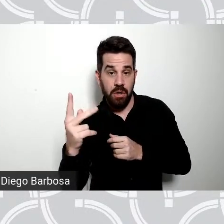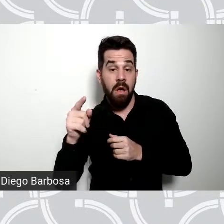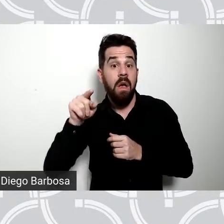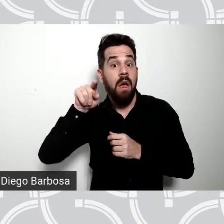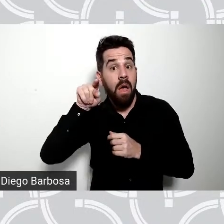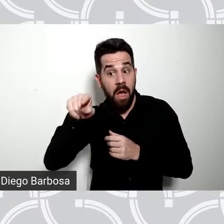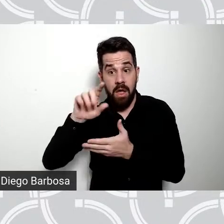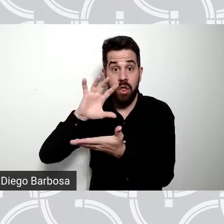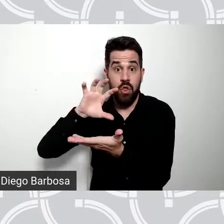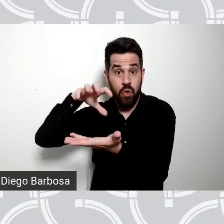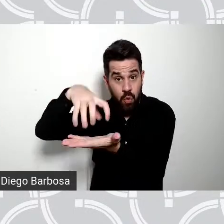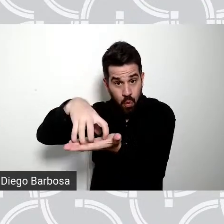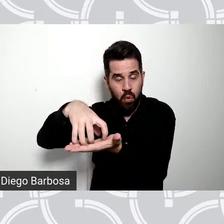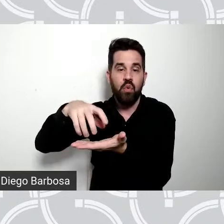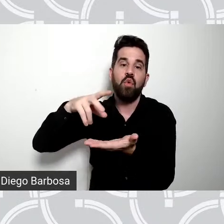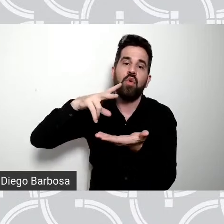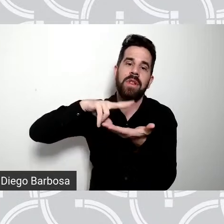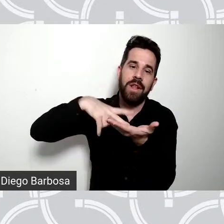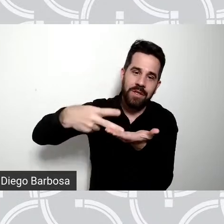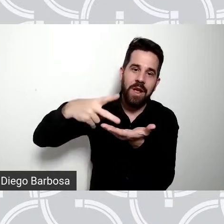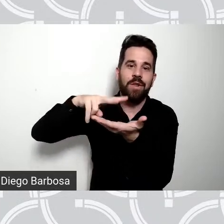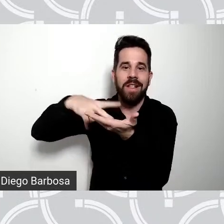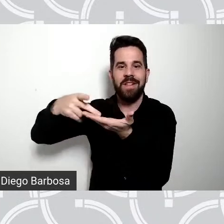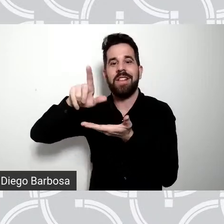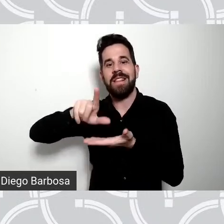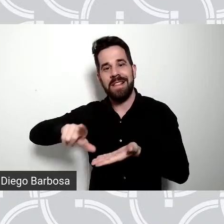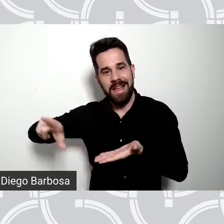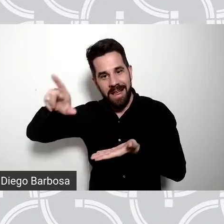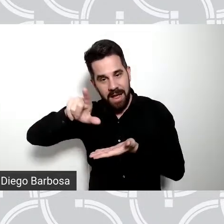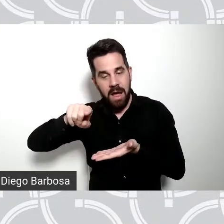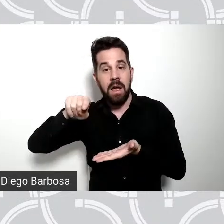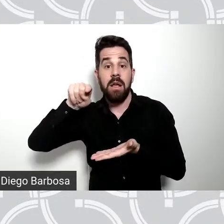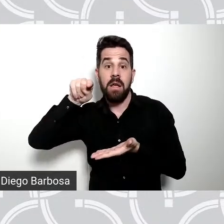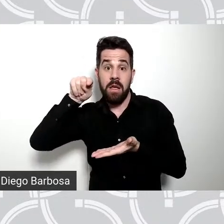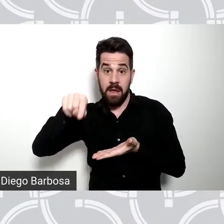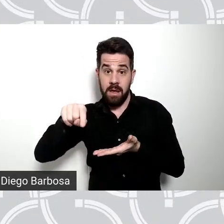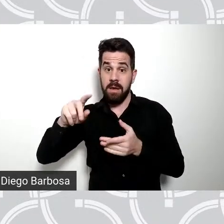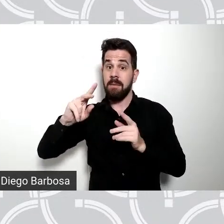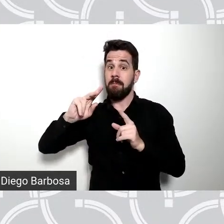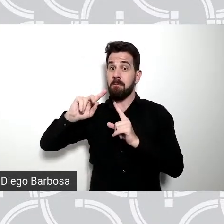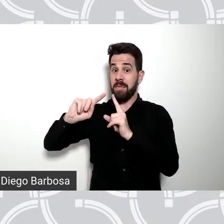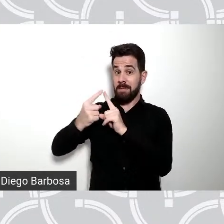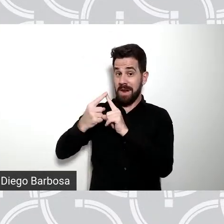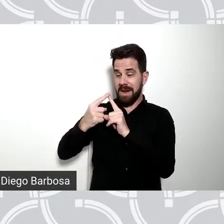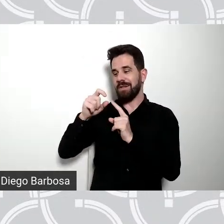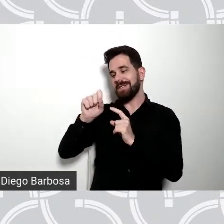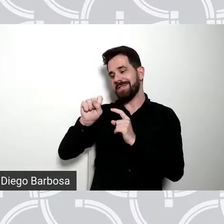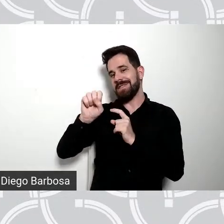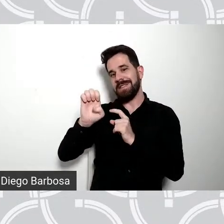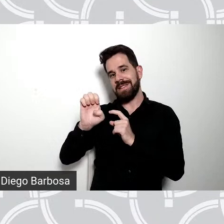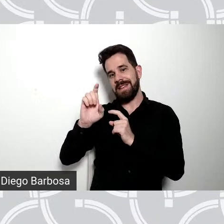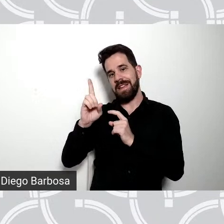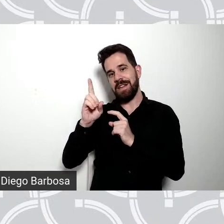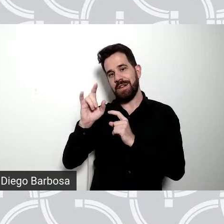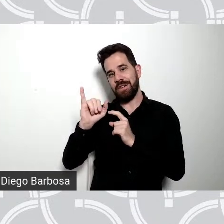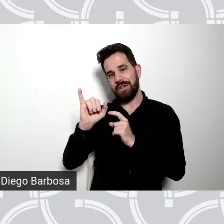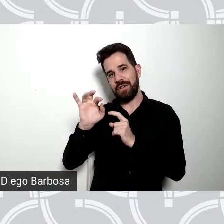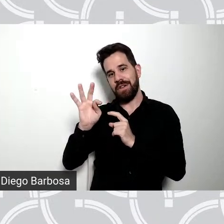o primeiro é o SEDTRAD, Seminário de Pedagogia e Didática da Tradução, que ocorre